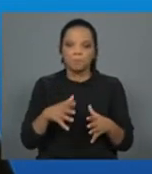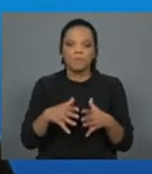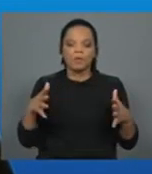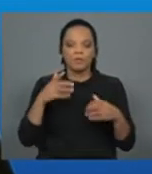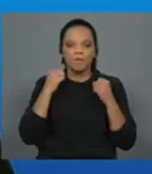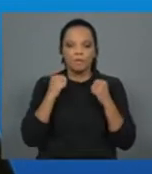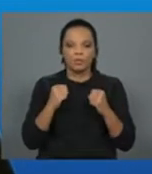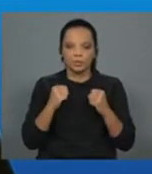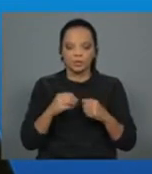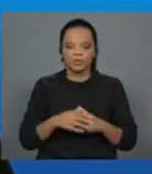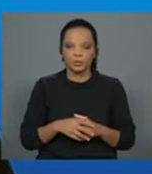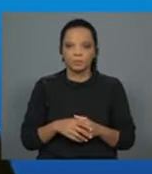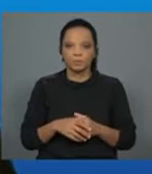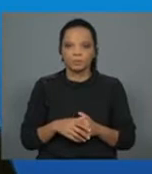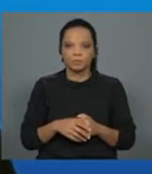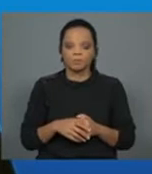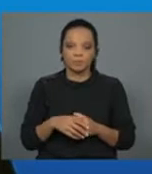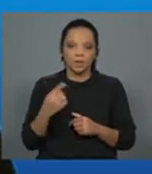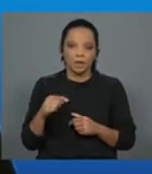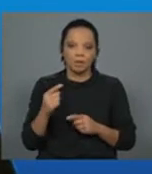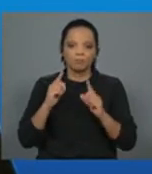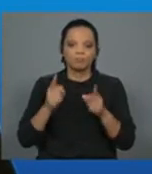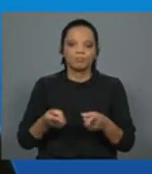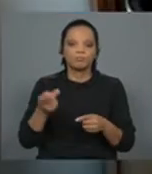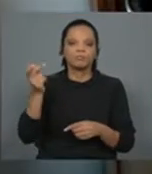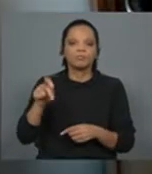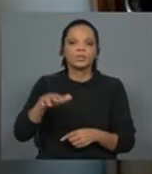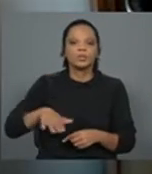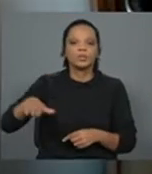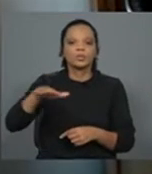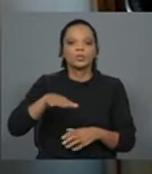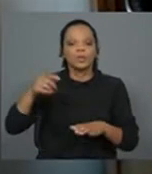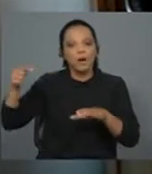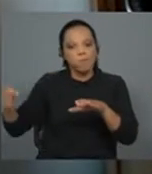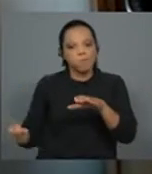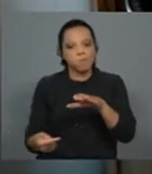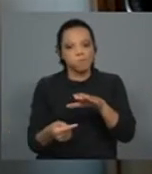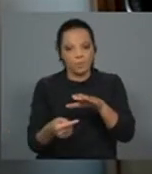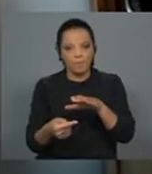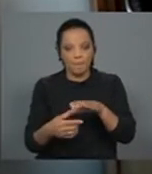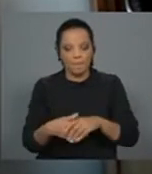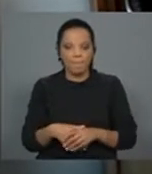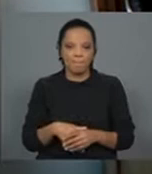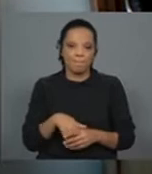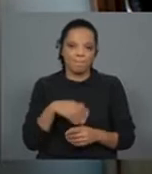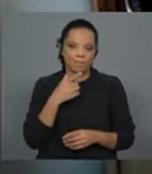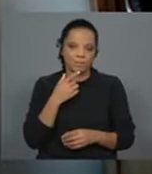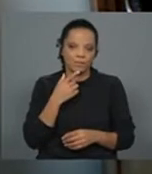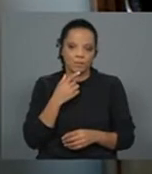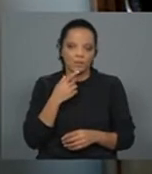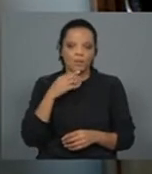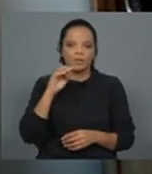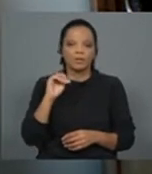magnitudes, têm e vão ter origem tipicamente em zona submersa, portanto, na zona sudoeste do Cabo